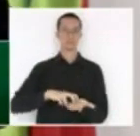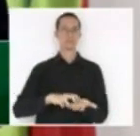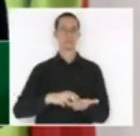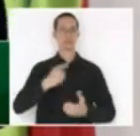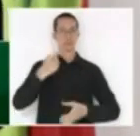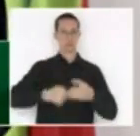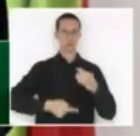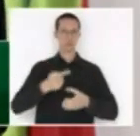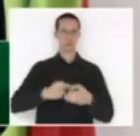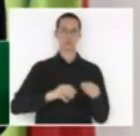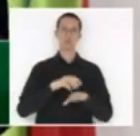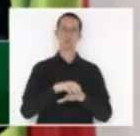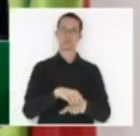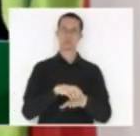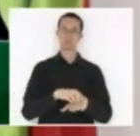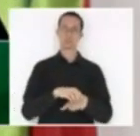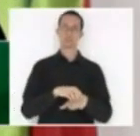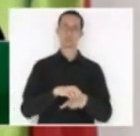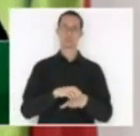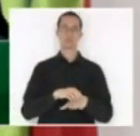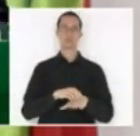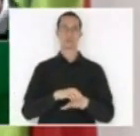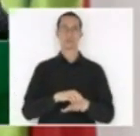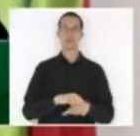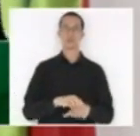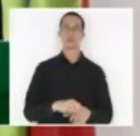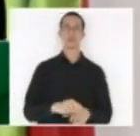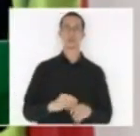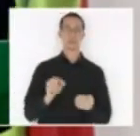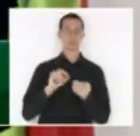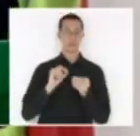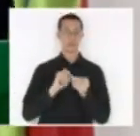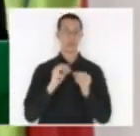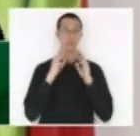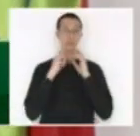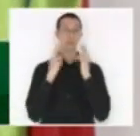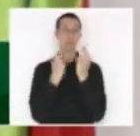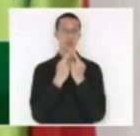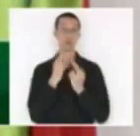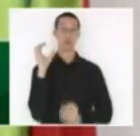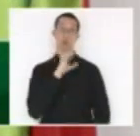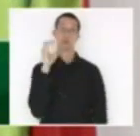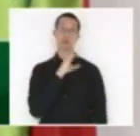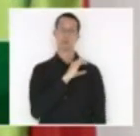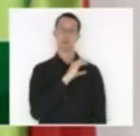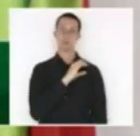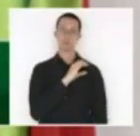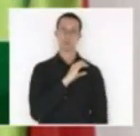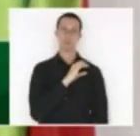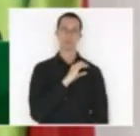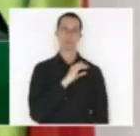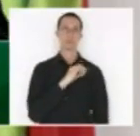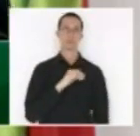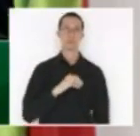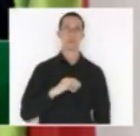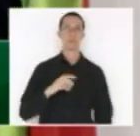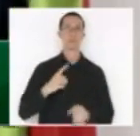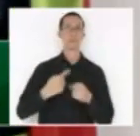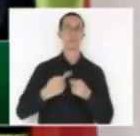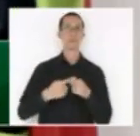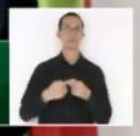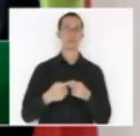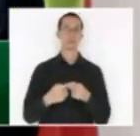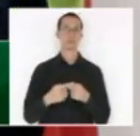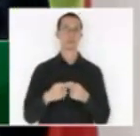Transportes e Desenvolvimento Urbano, uma reunião em caráter emergencial para tratar sobre a